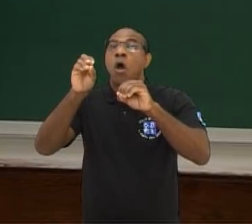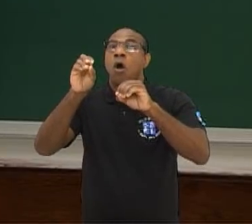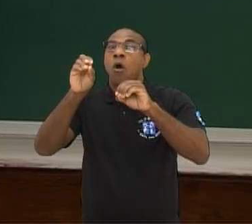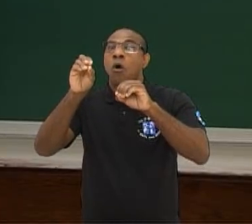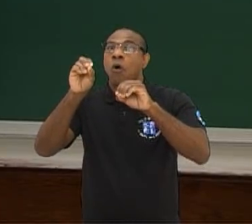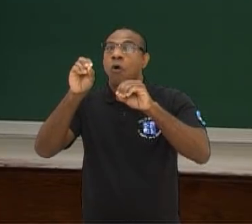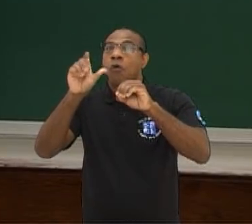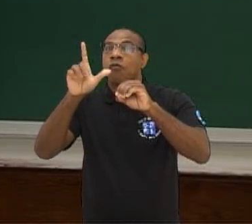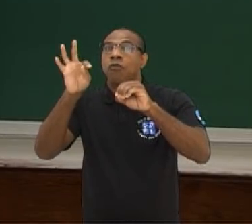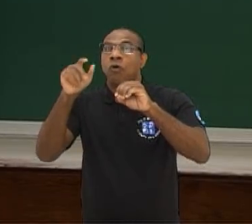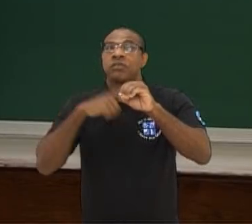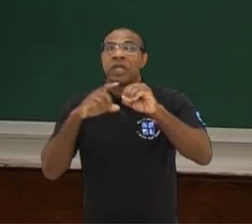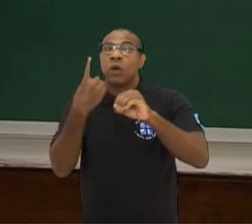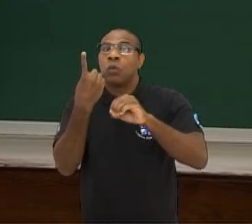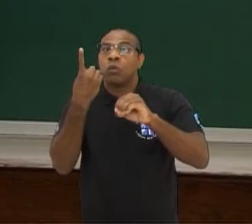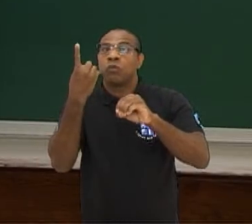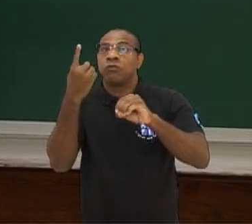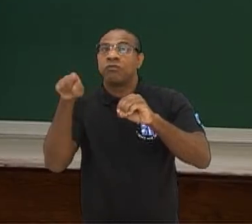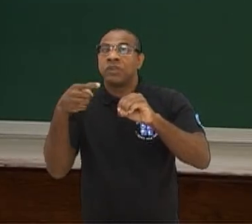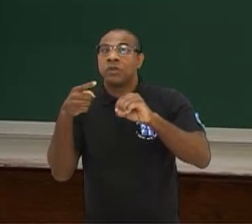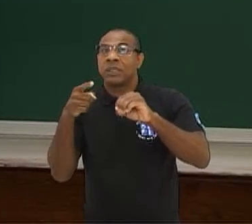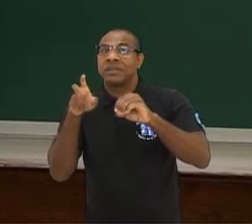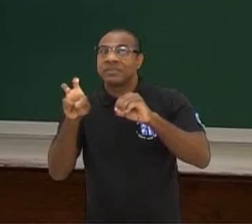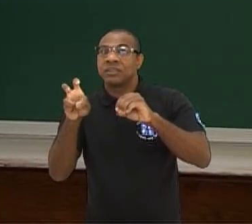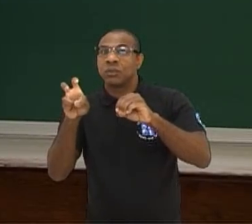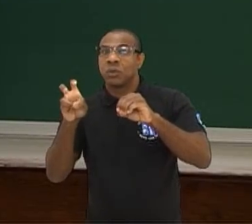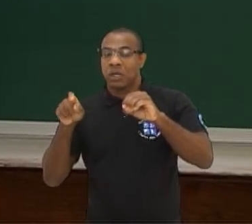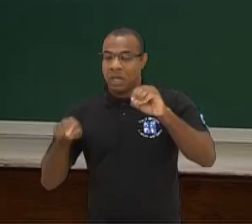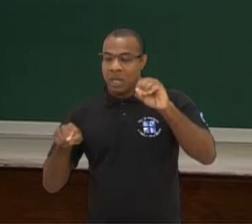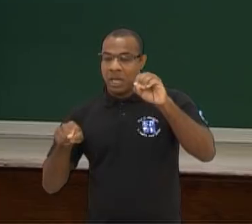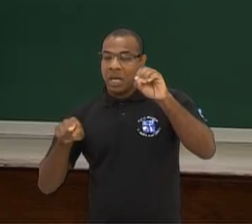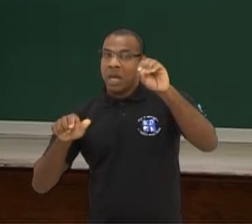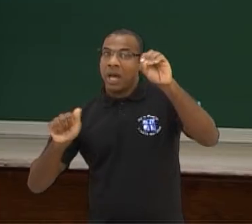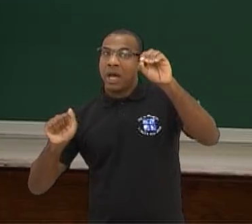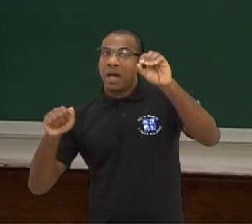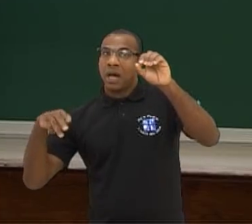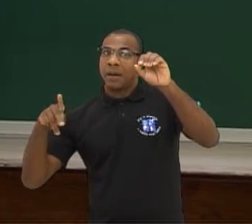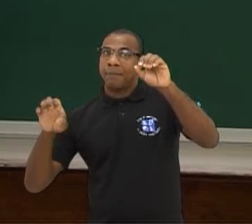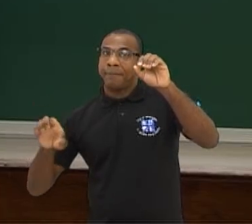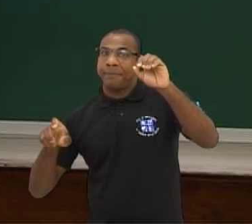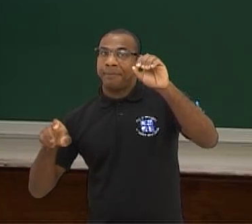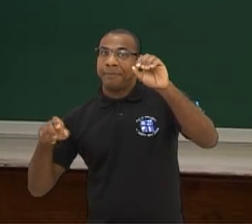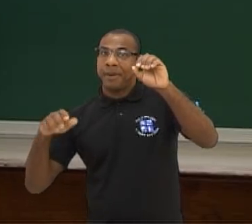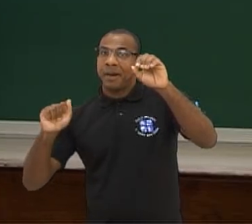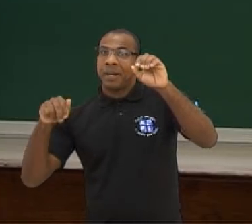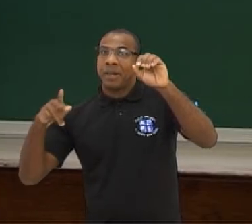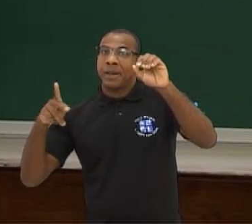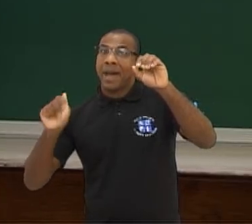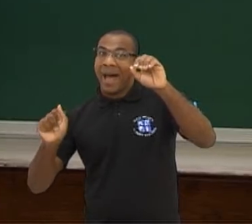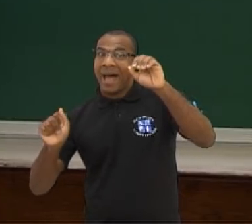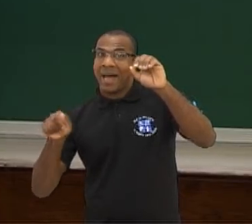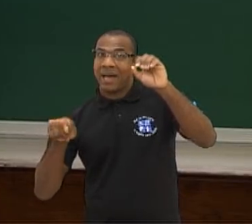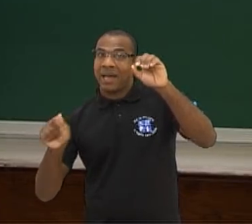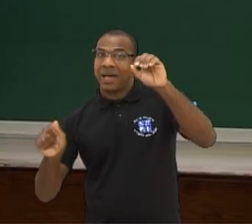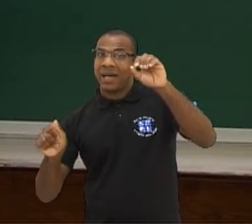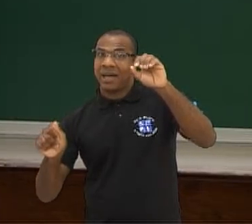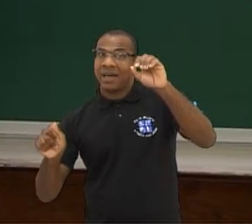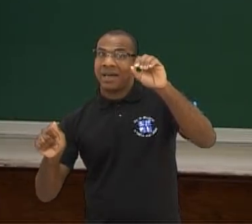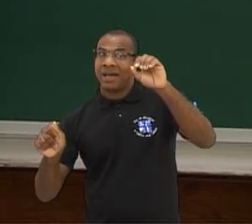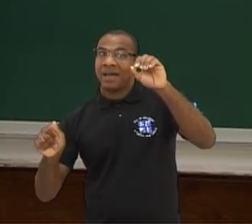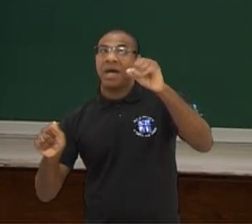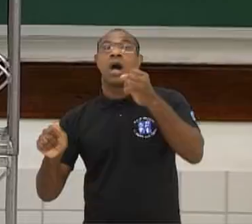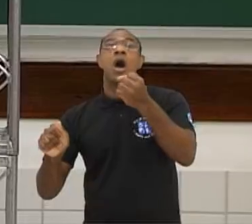tenho 1,5 ampere, né? Quantos volts eu vou ter aqui quando eu